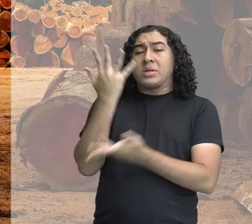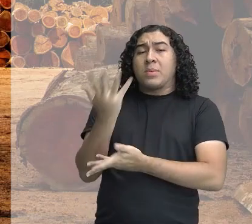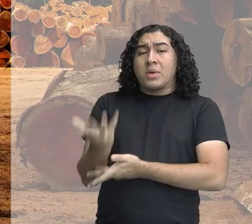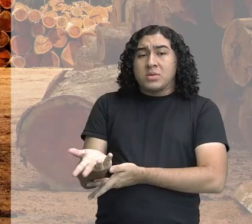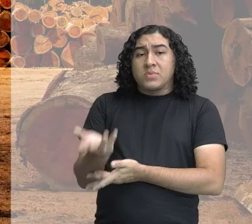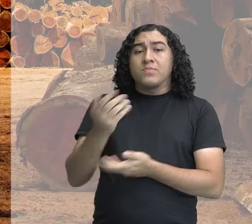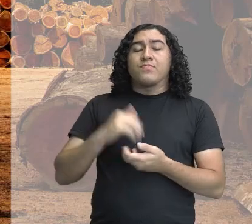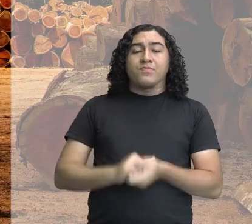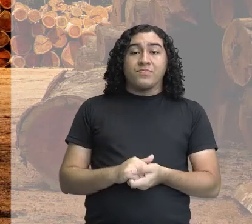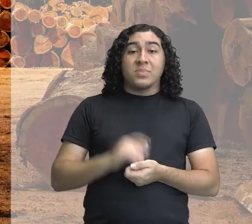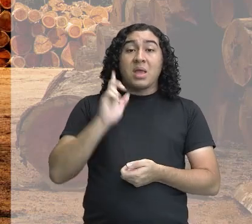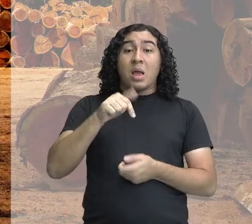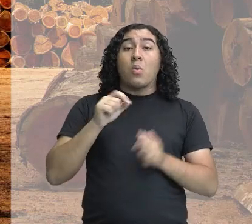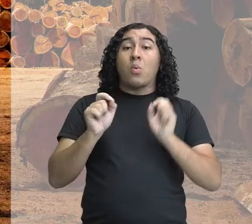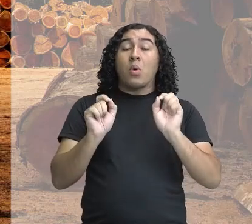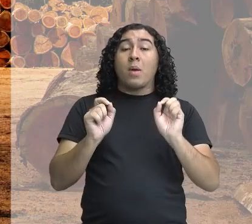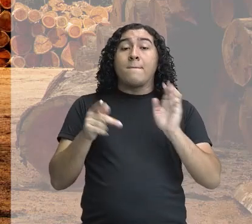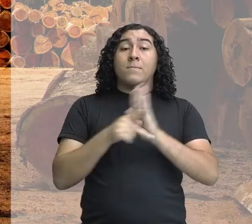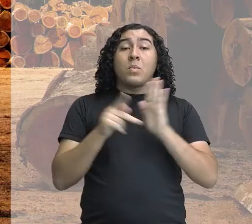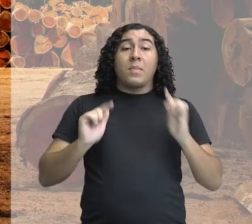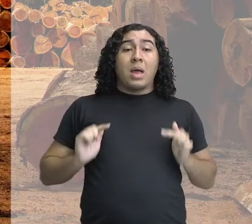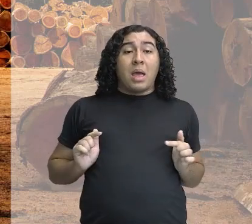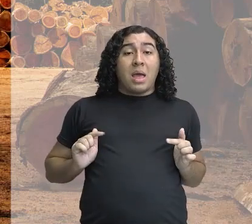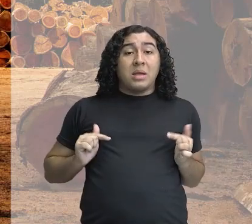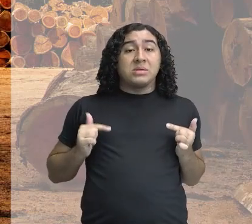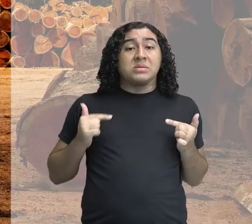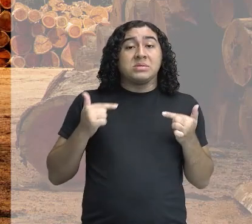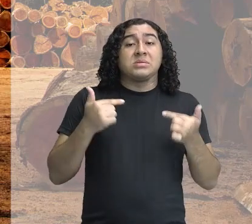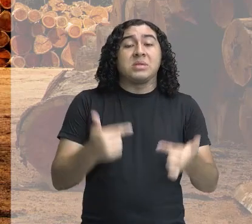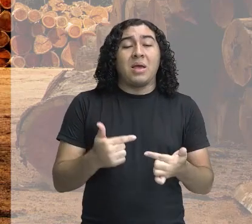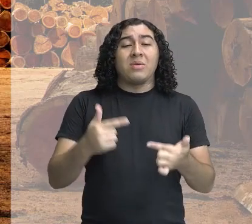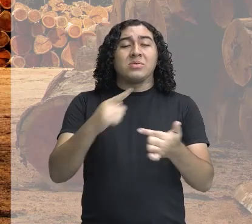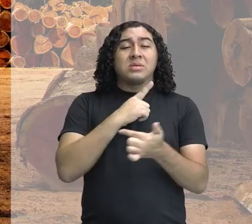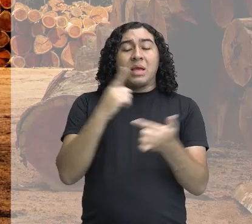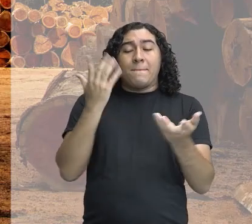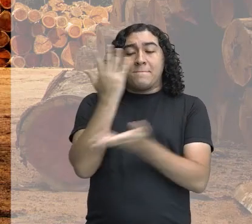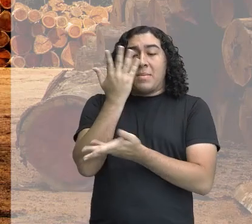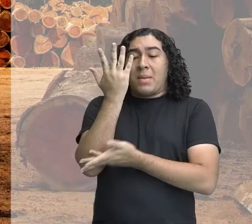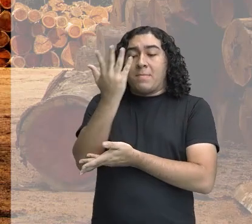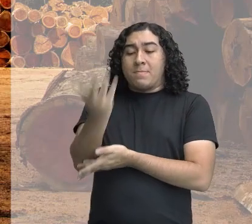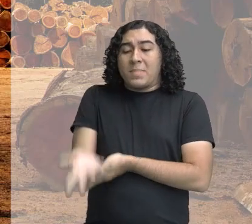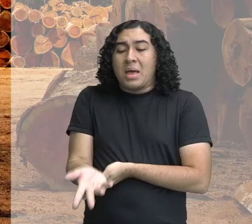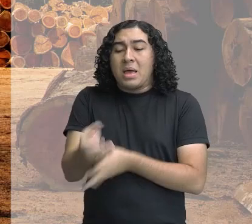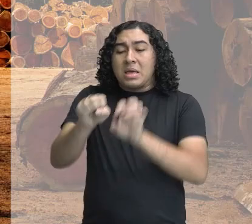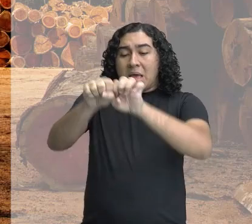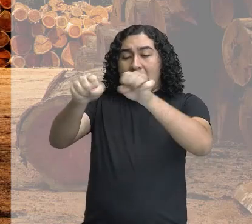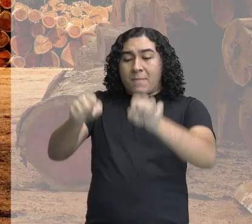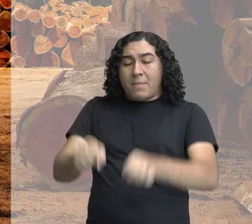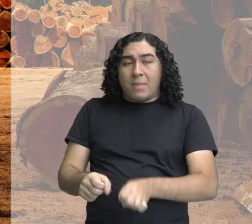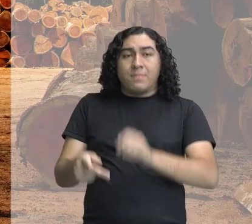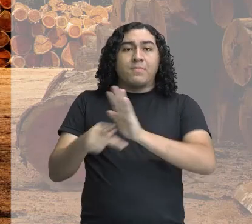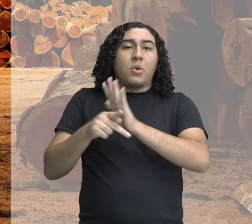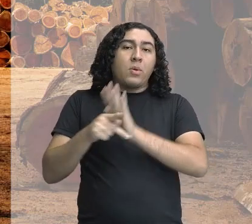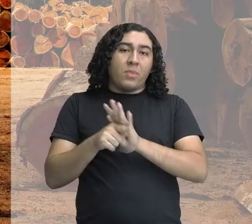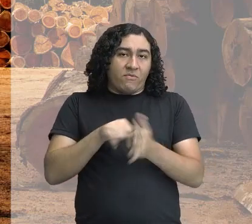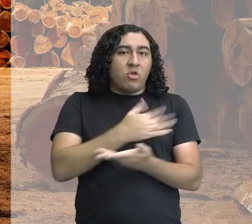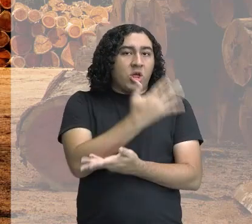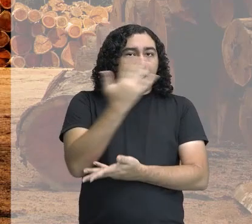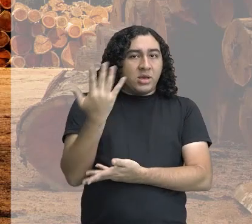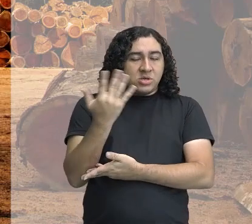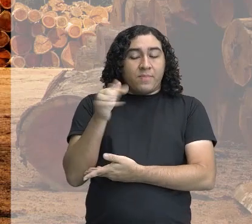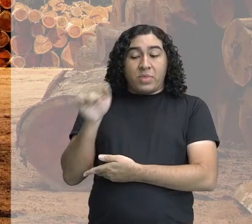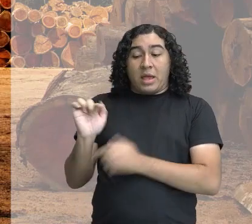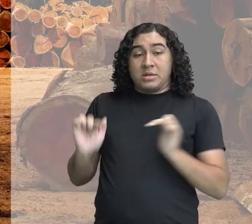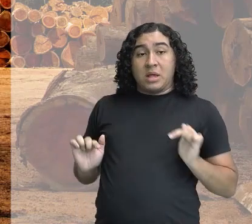vamos lá. Desmatamento é essa ação de devastar, de derrubada das florestas. E